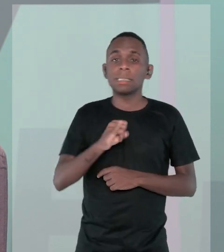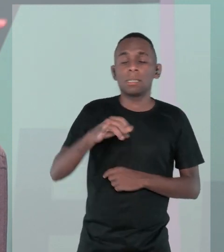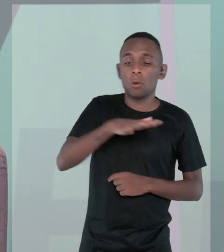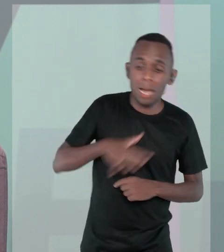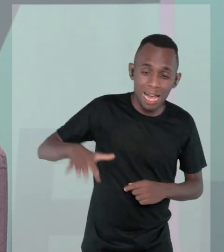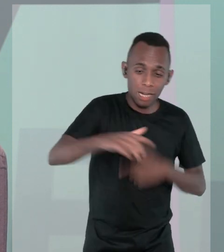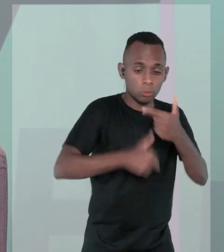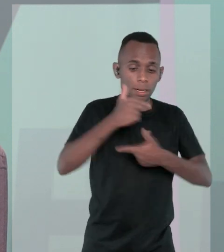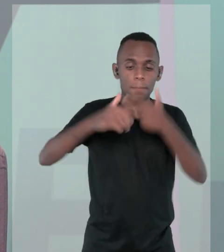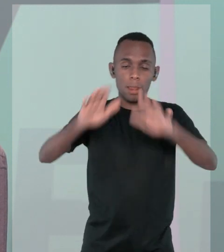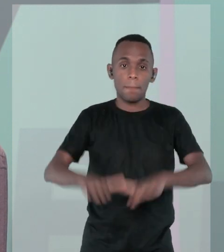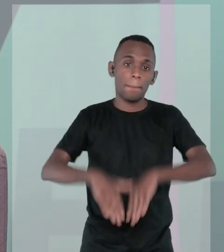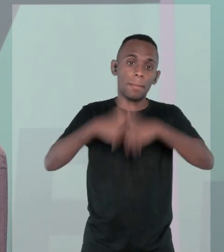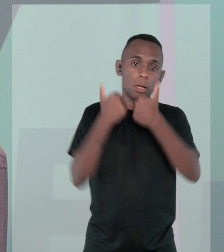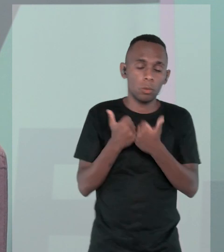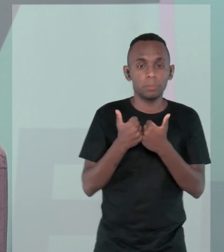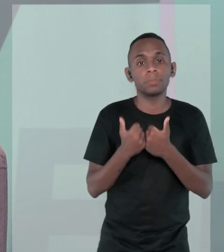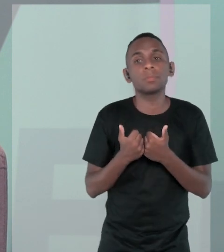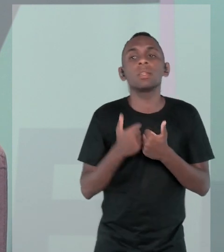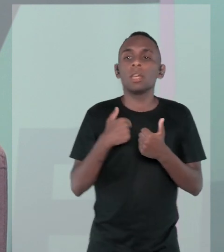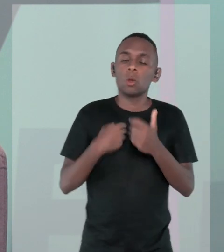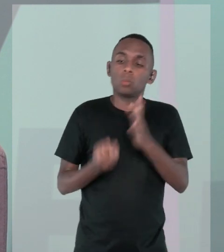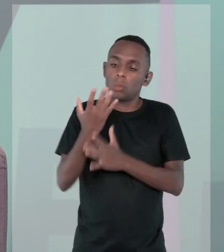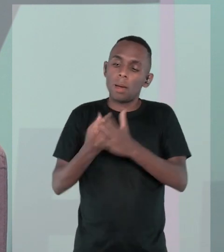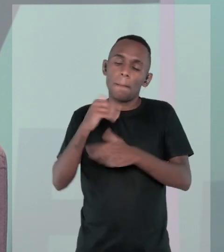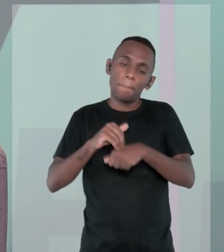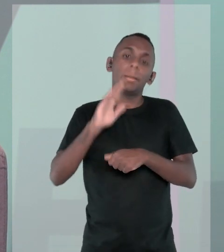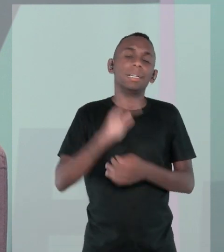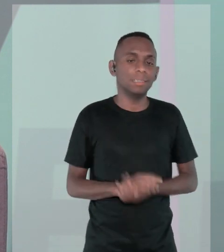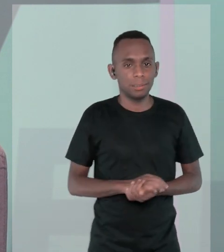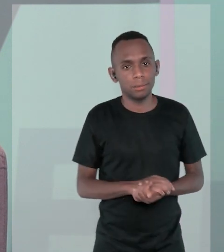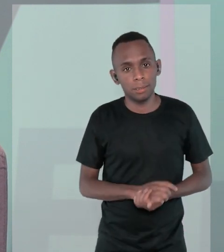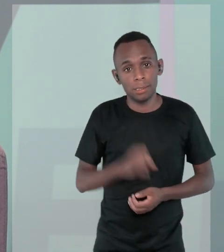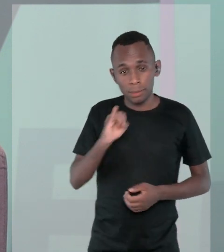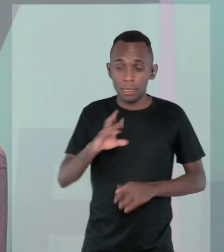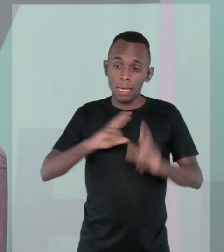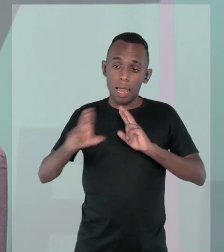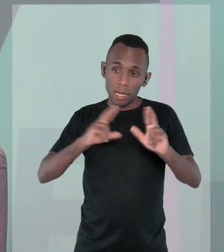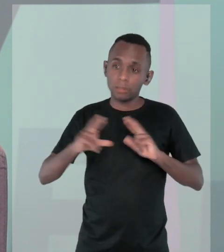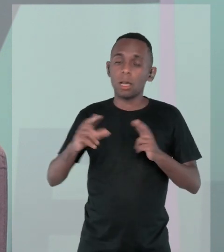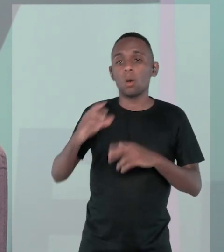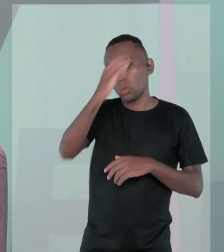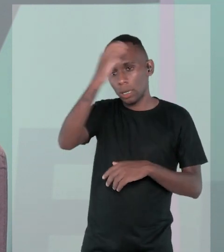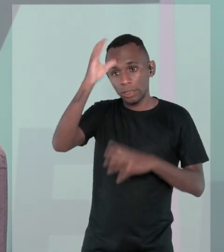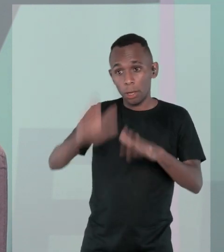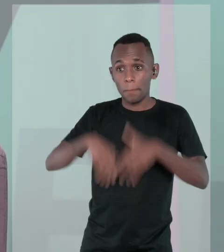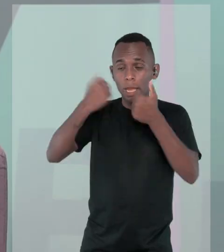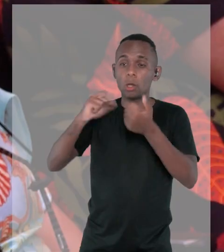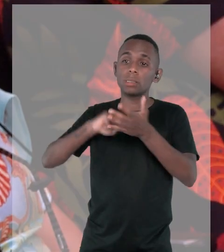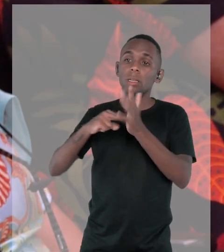ambiente de trabalho for melhor, eu produzo mais. Se a relação com o cliente for melhor, eu